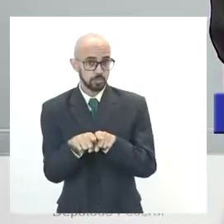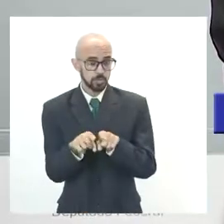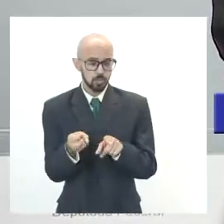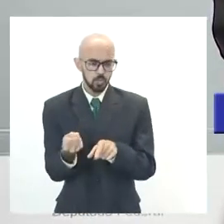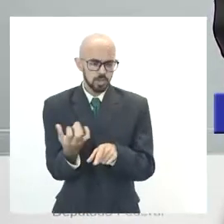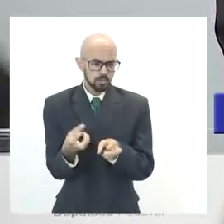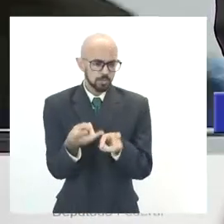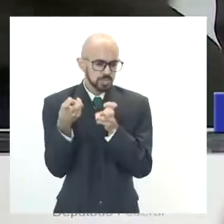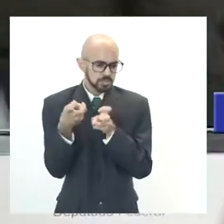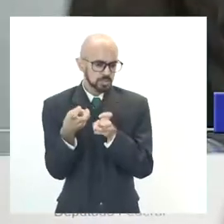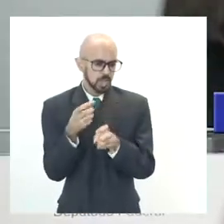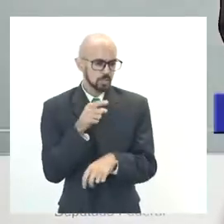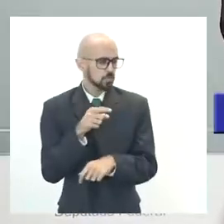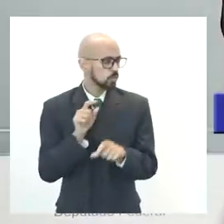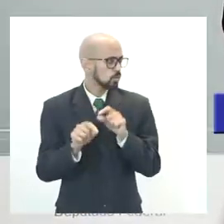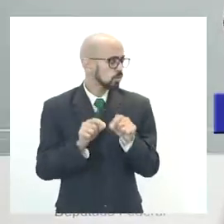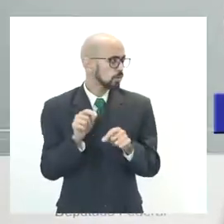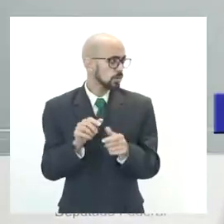outro